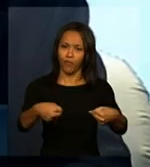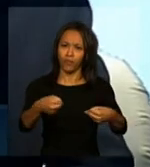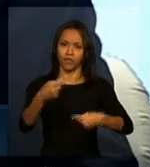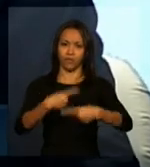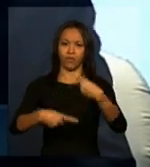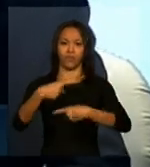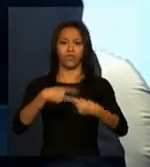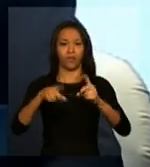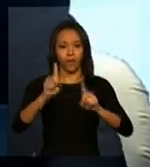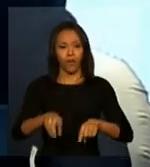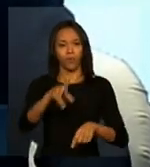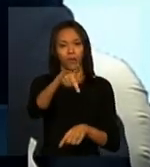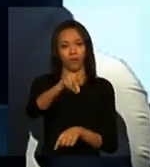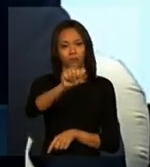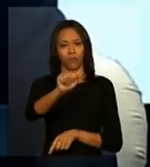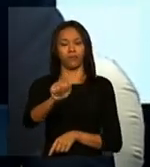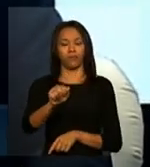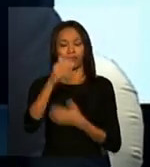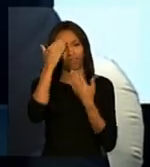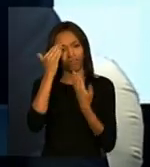PA. Muito agradecido.